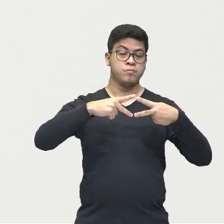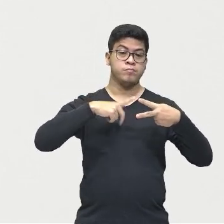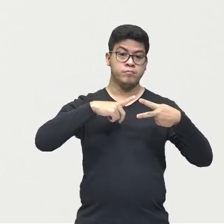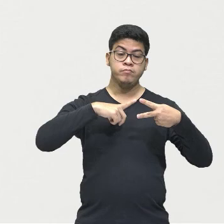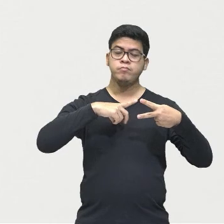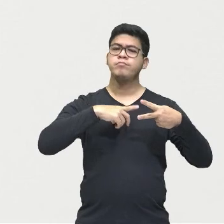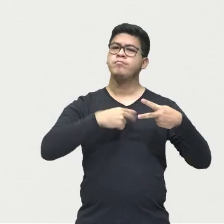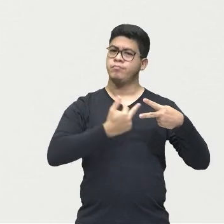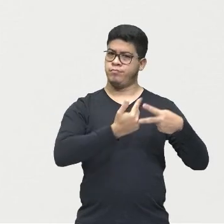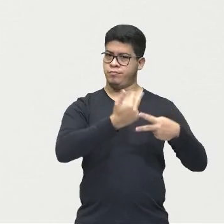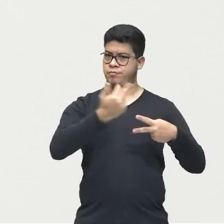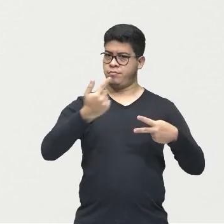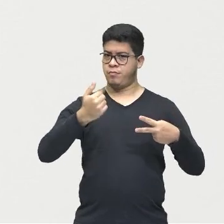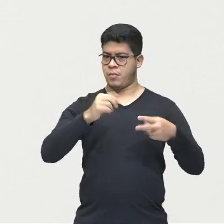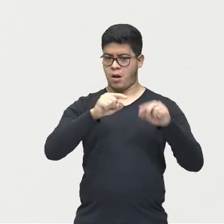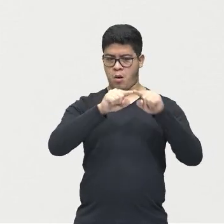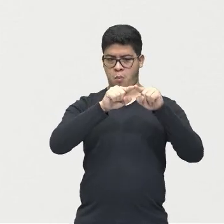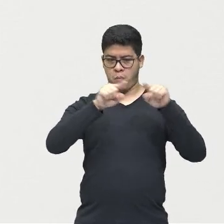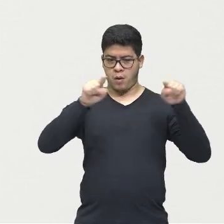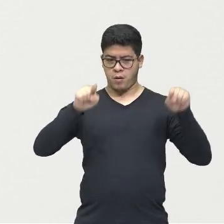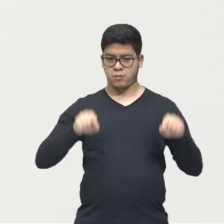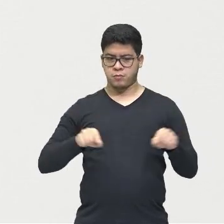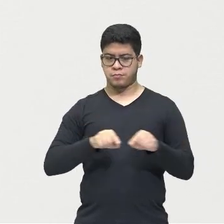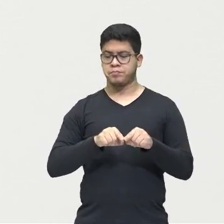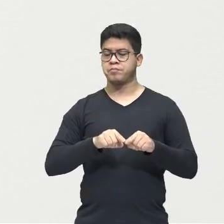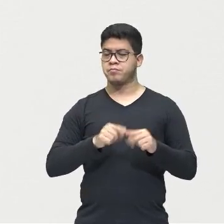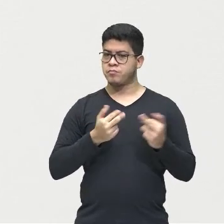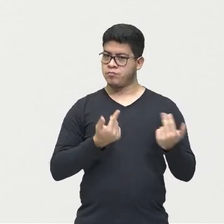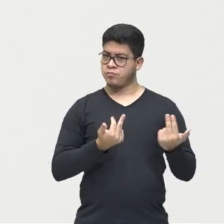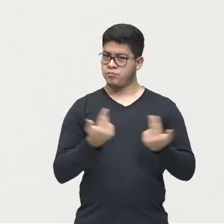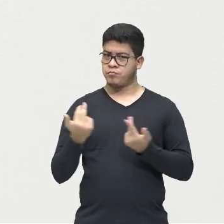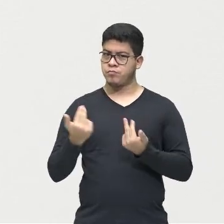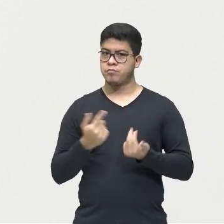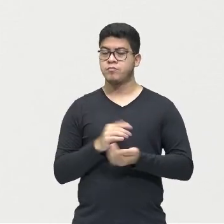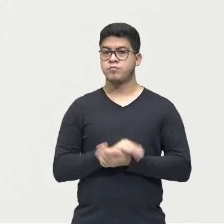mesma. Perfeito? Muito bem.